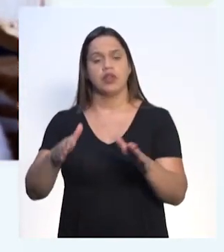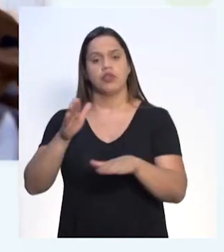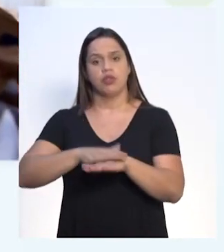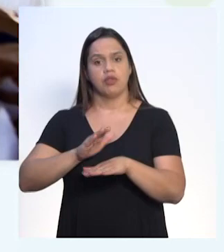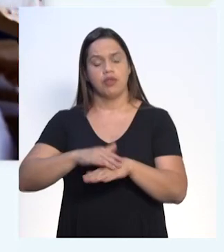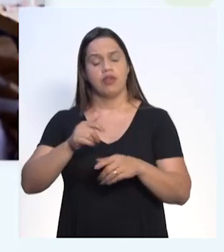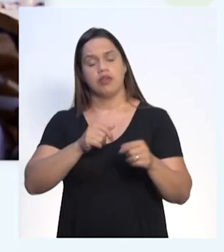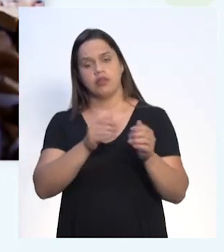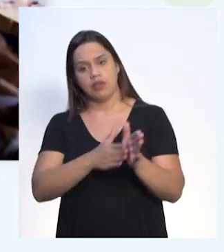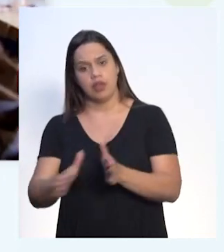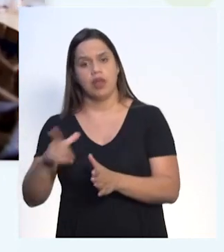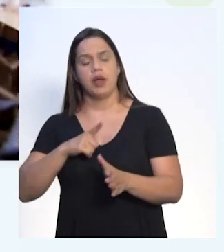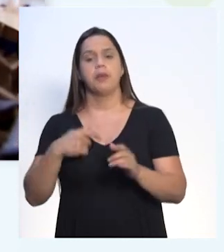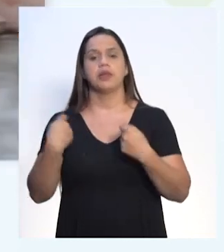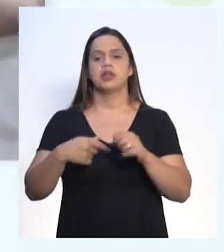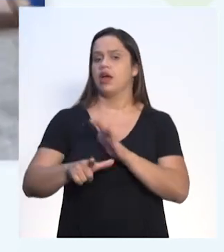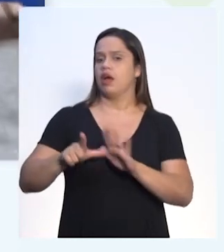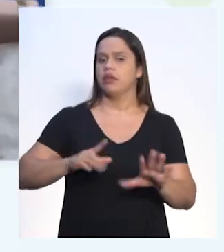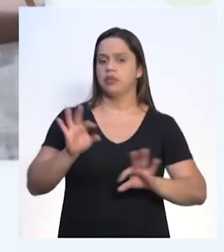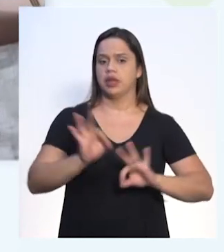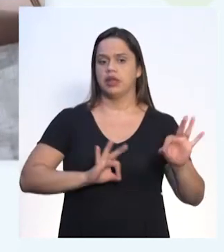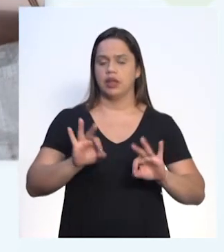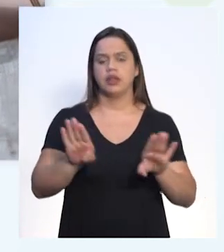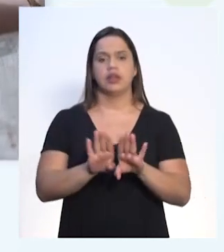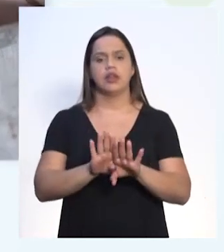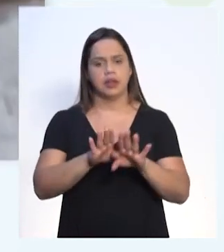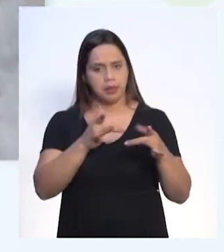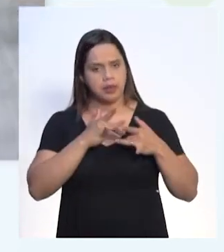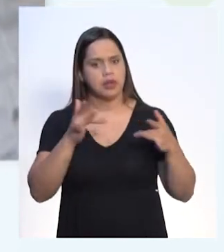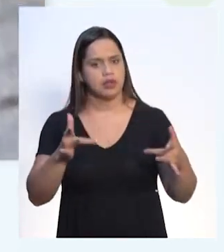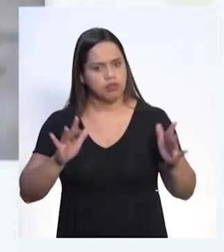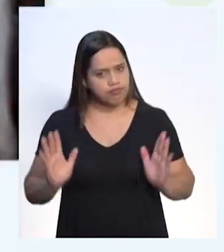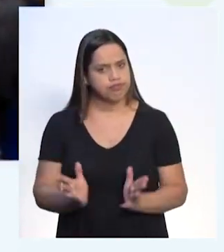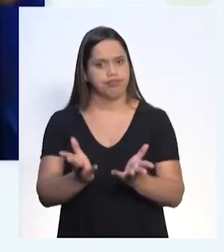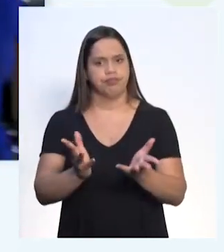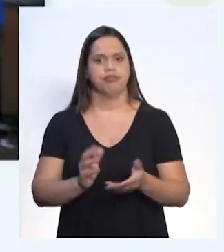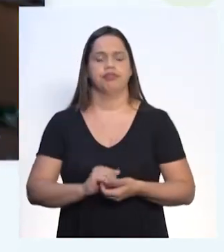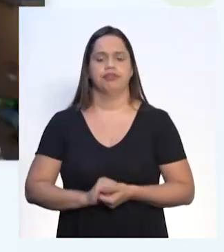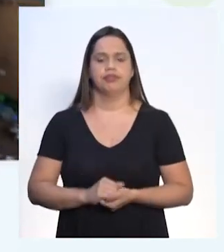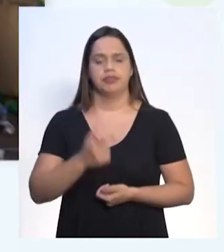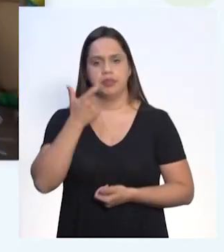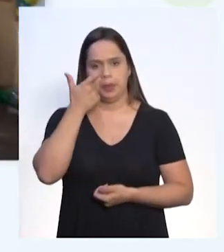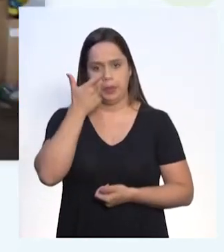atividade requer planejamento e dedicação.